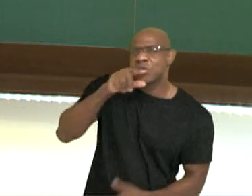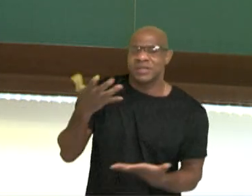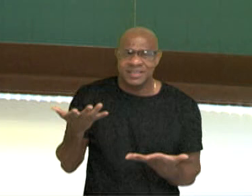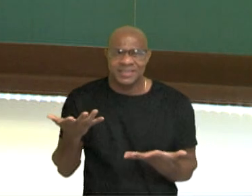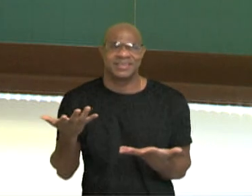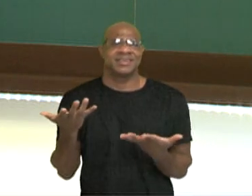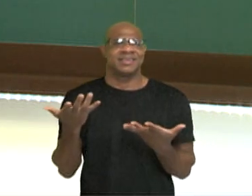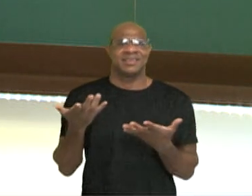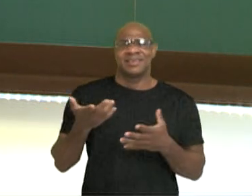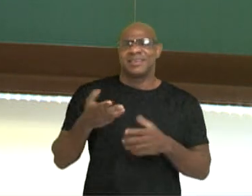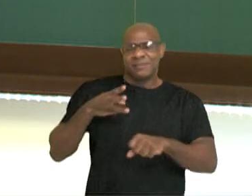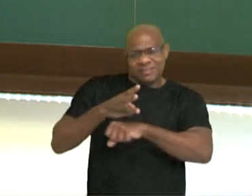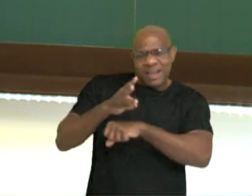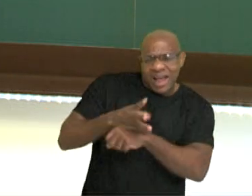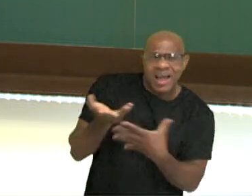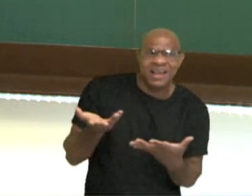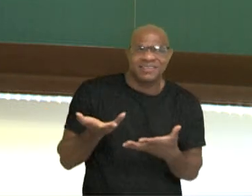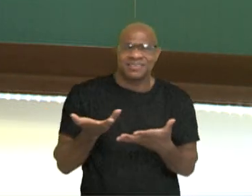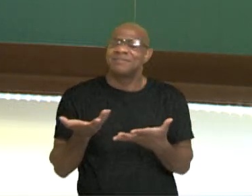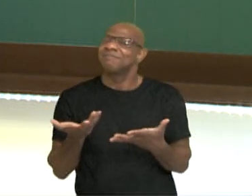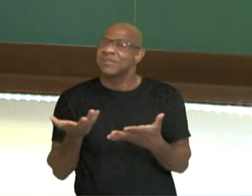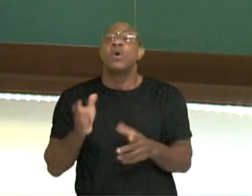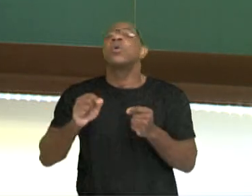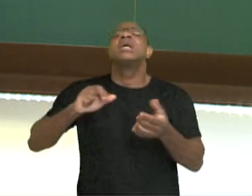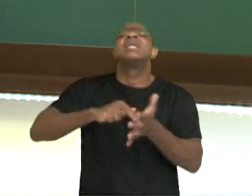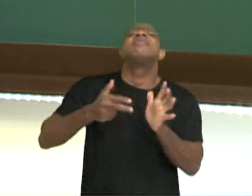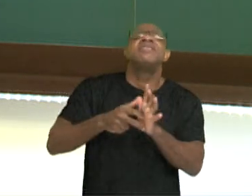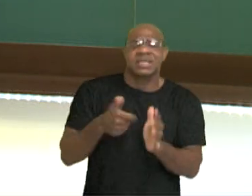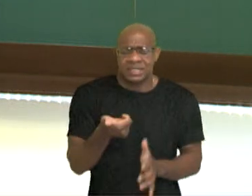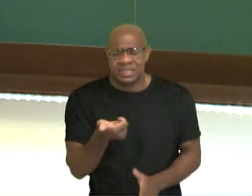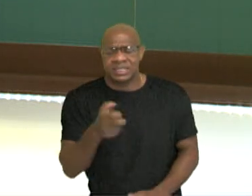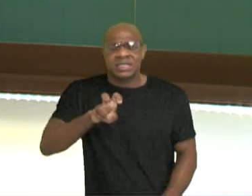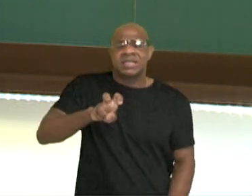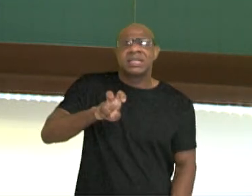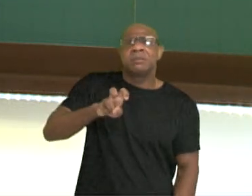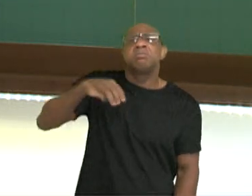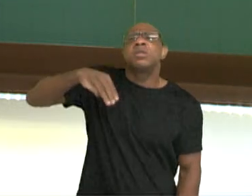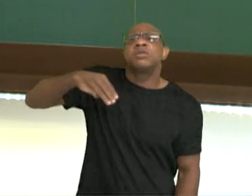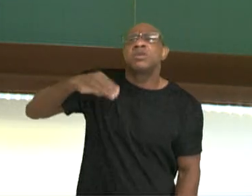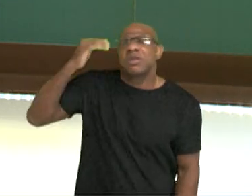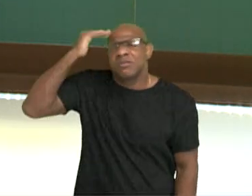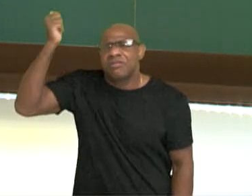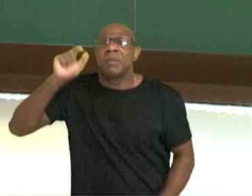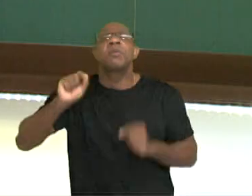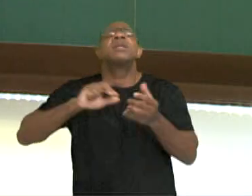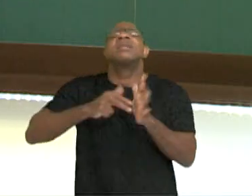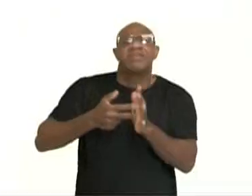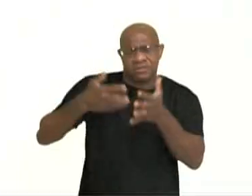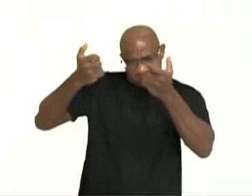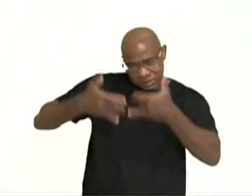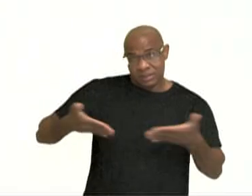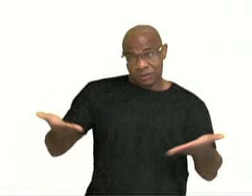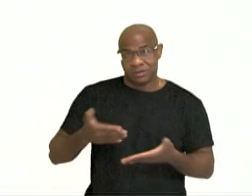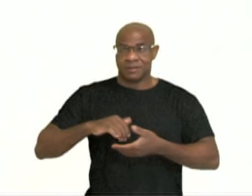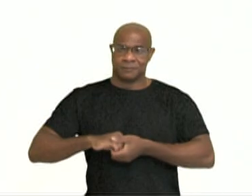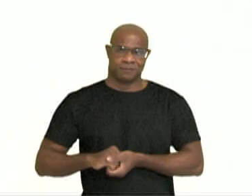tem o lado positivo e o lado negativo da fama. Conversa aí, faz que eu já volto.